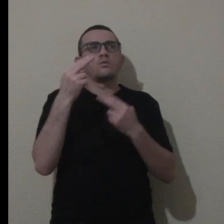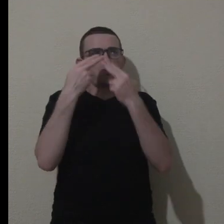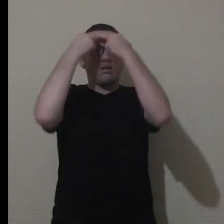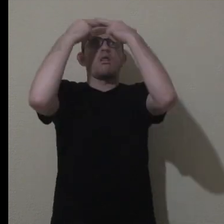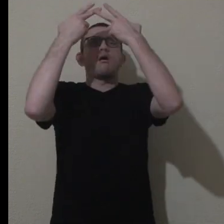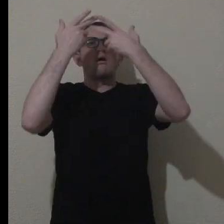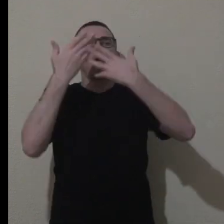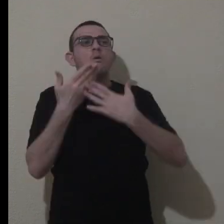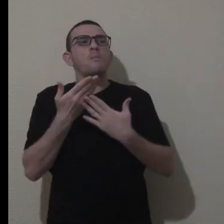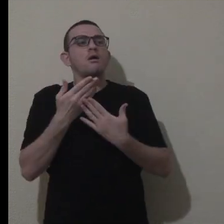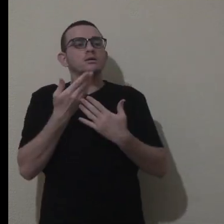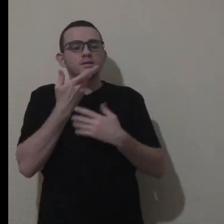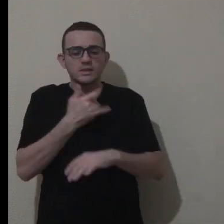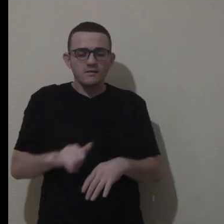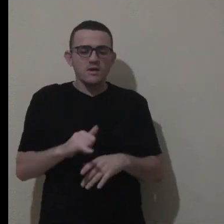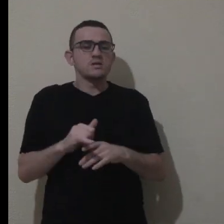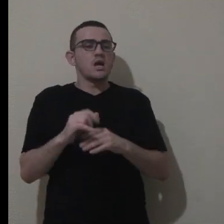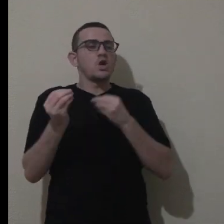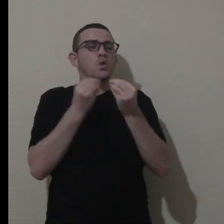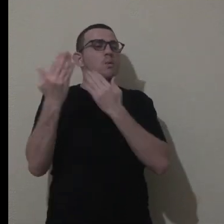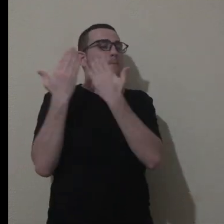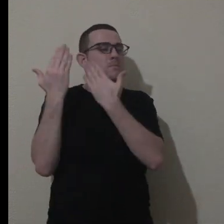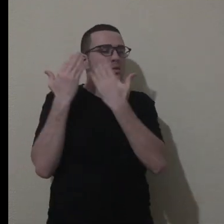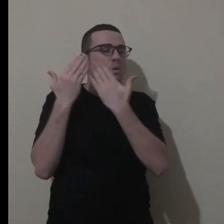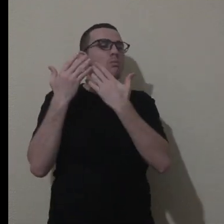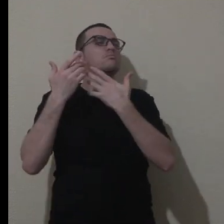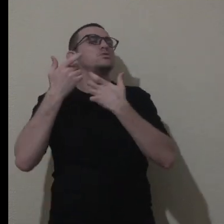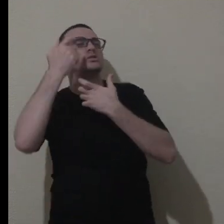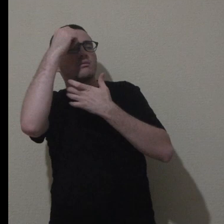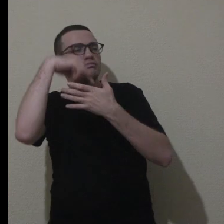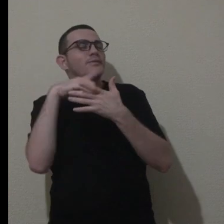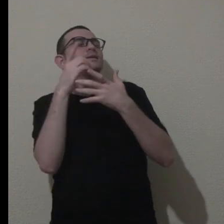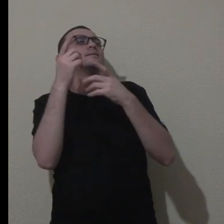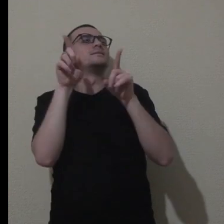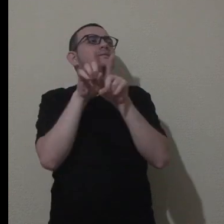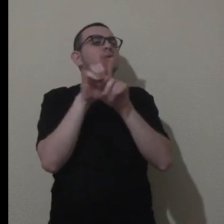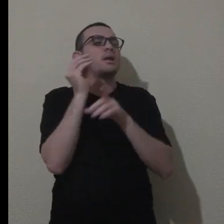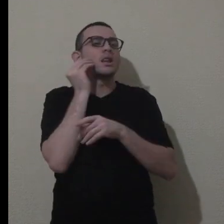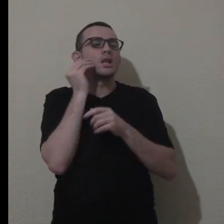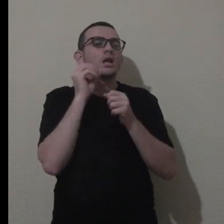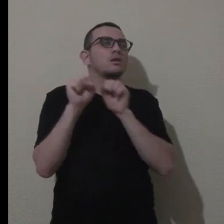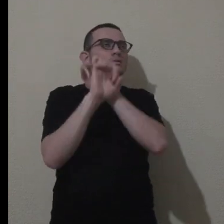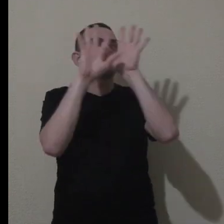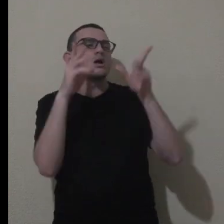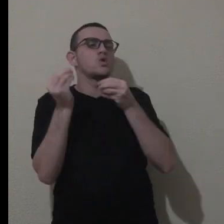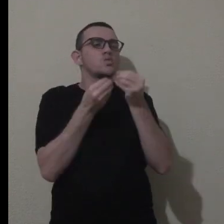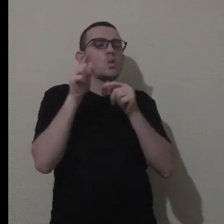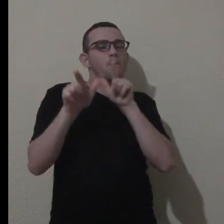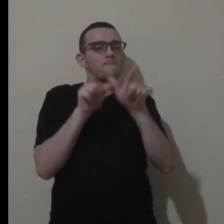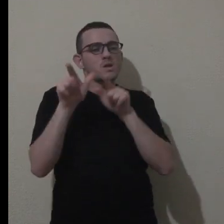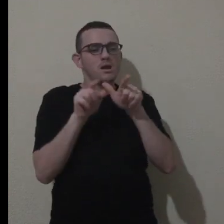E o quanto que a psicologia, a psicoterapia tentam trabalhar isso como subconsciente e esclarecer isso a fim